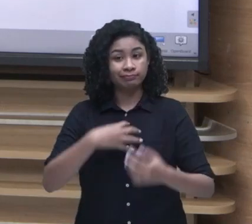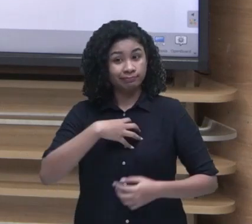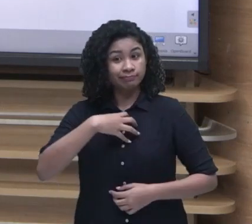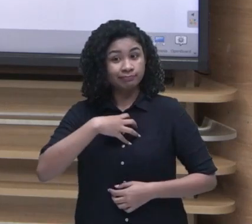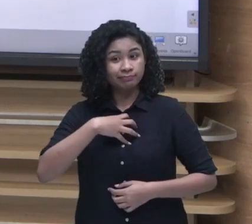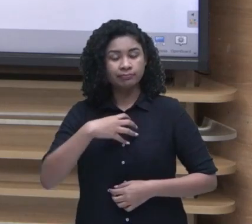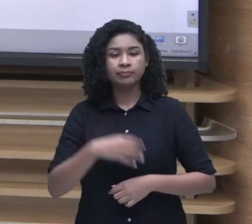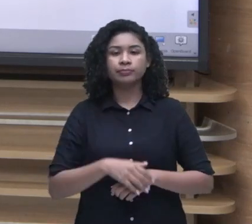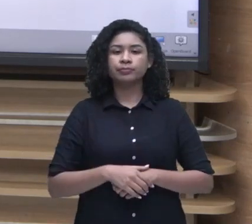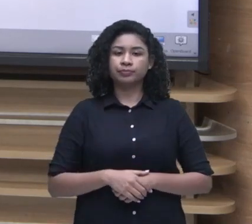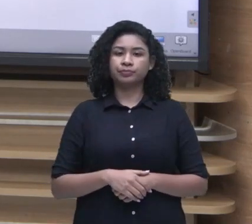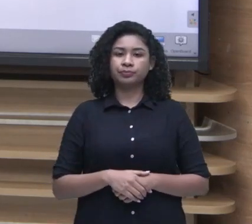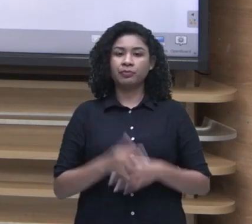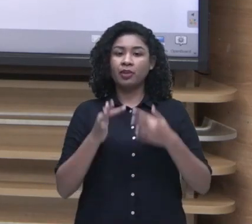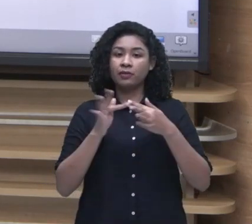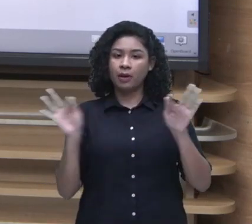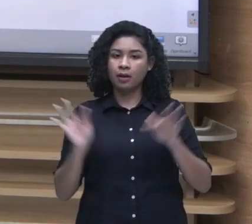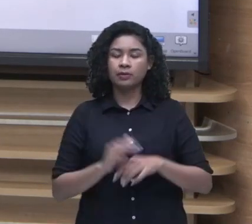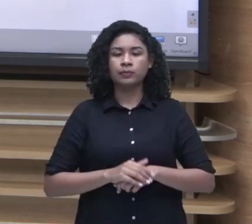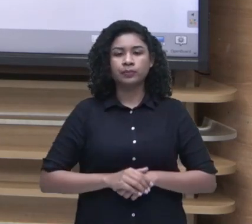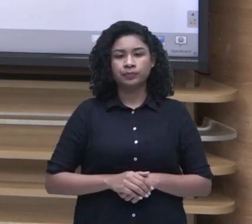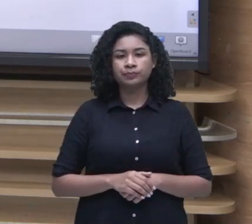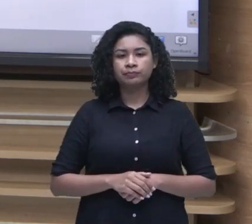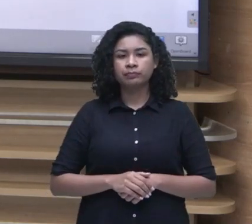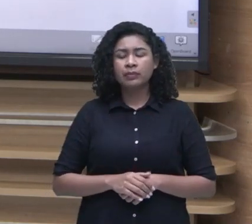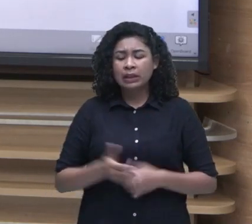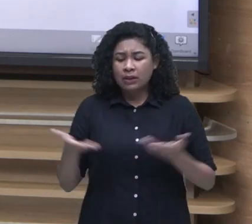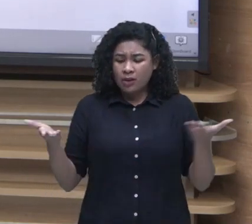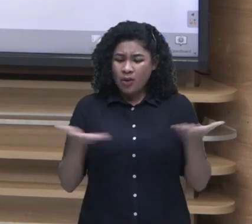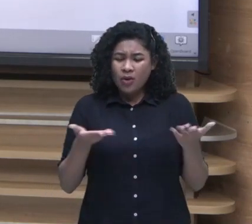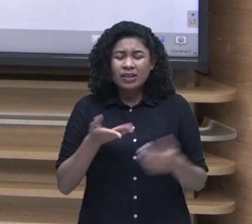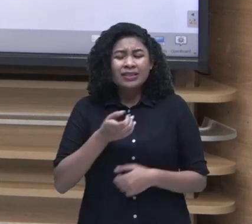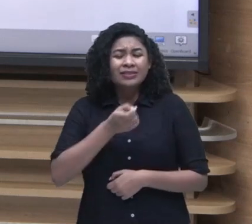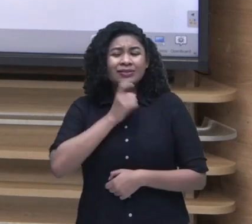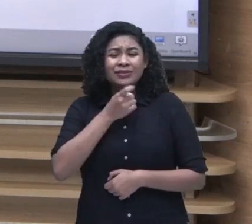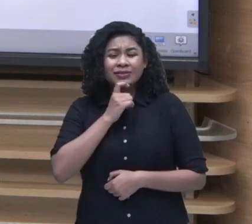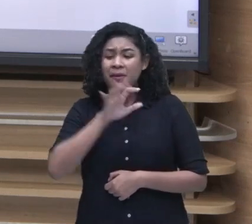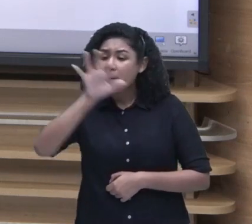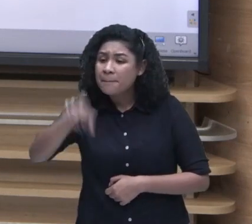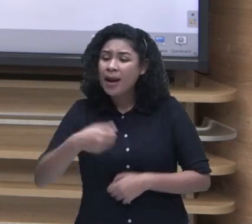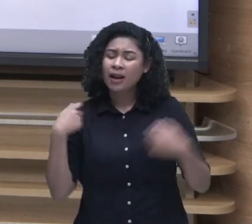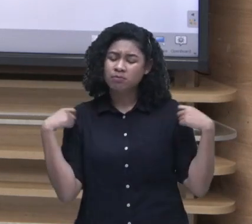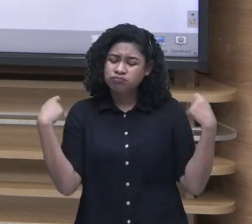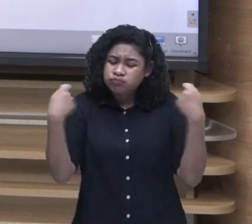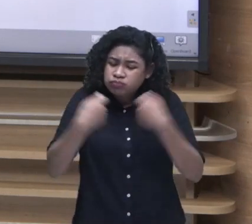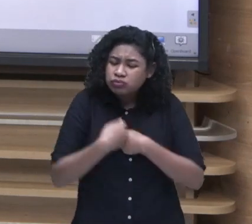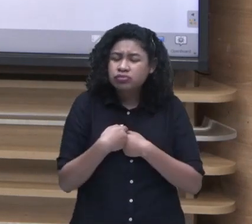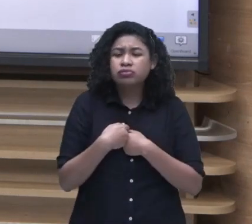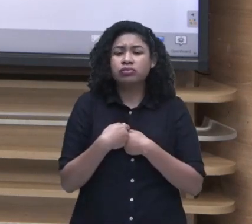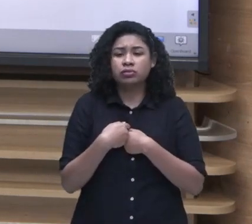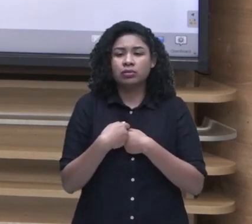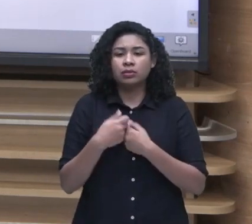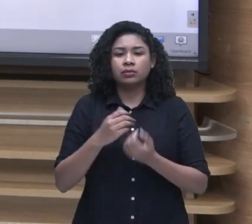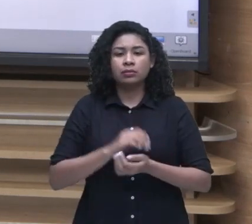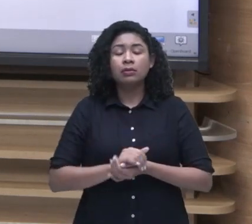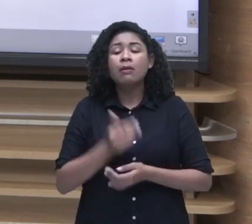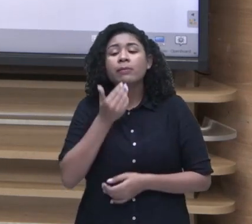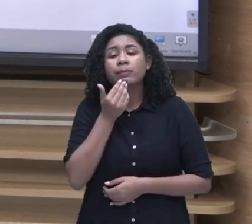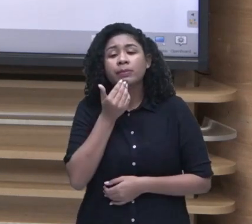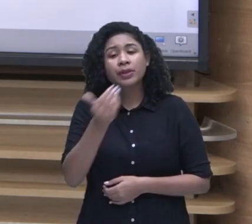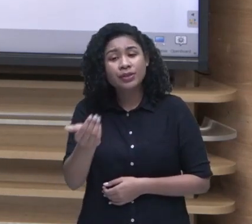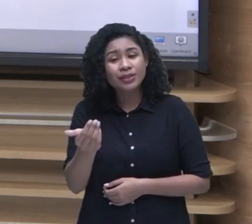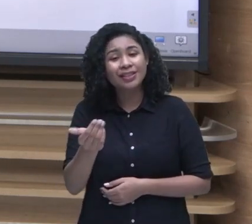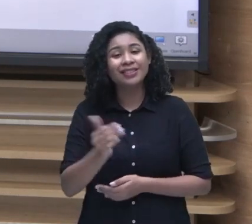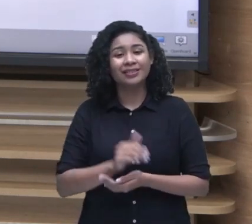seu agasalho, porque está muito frio. Eu faço um pedido. Aqui eu